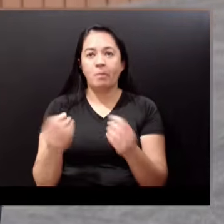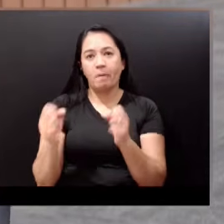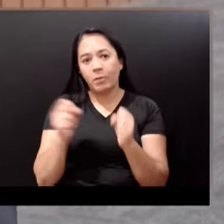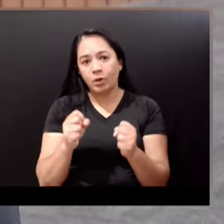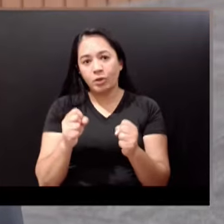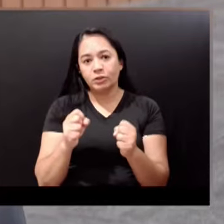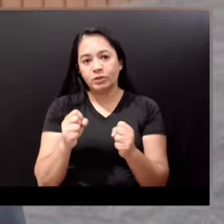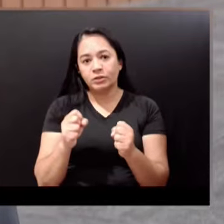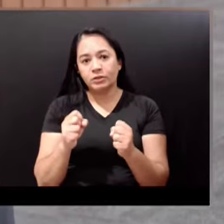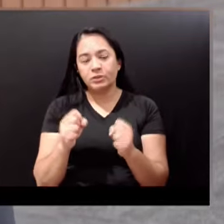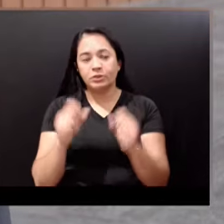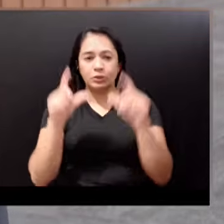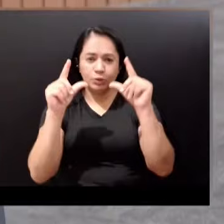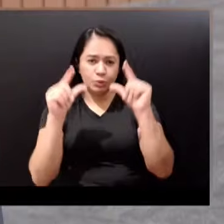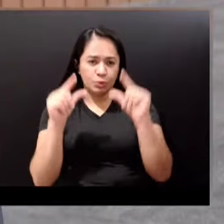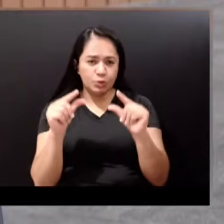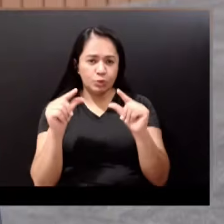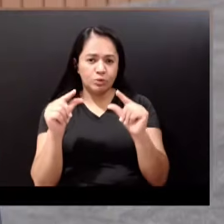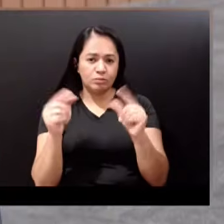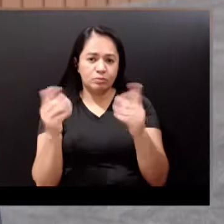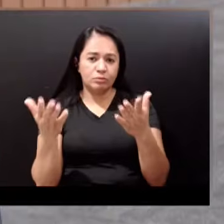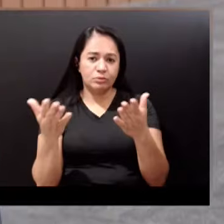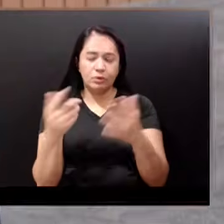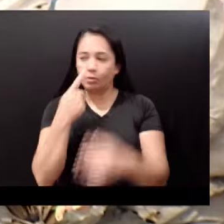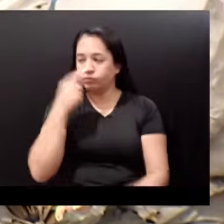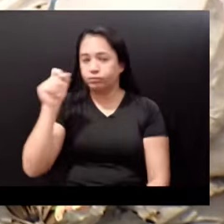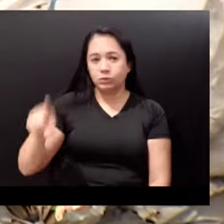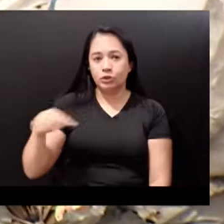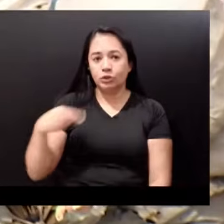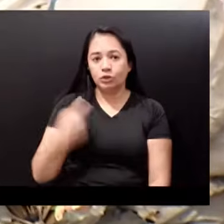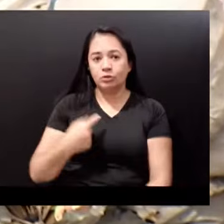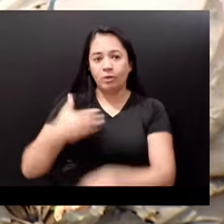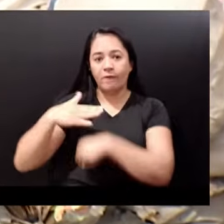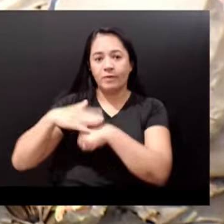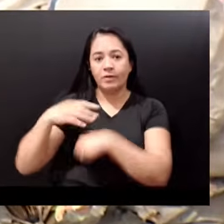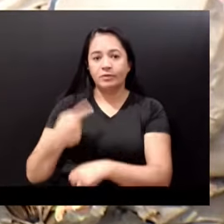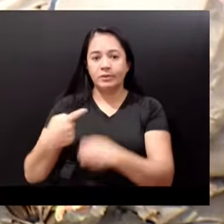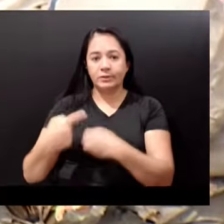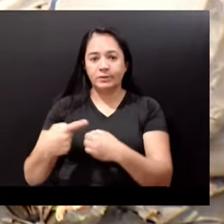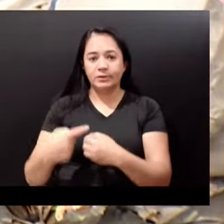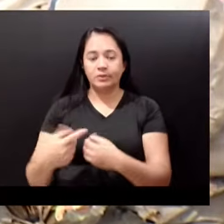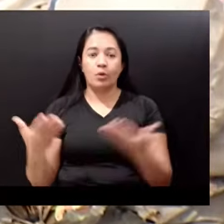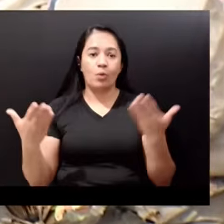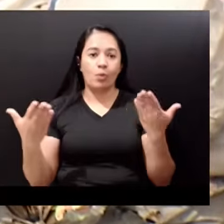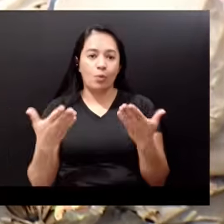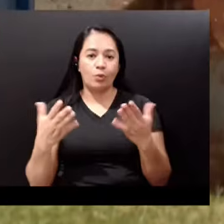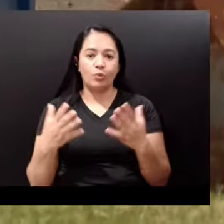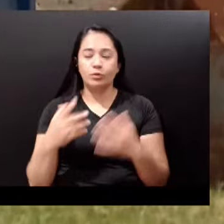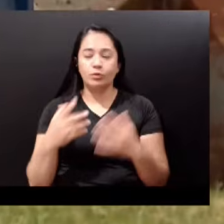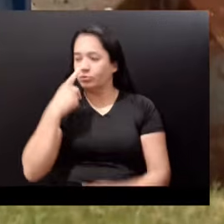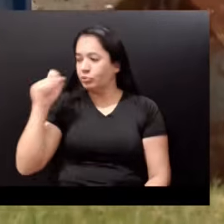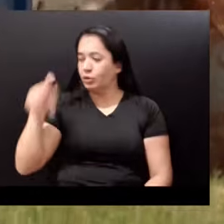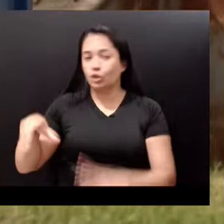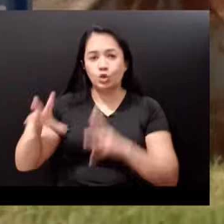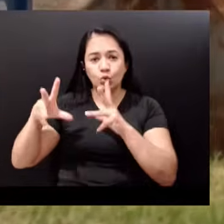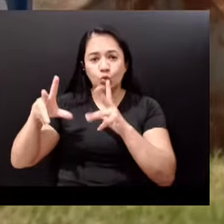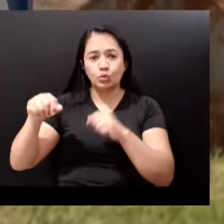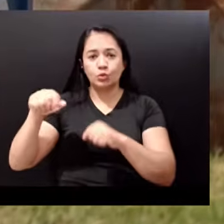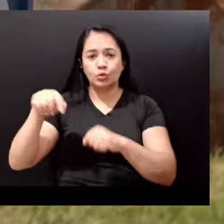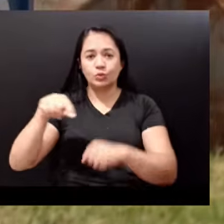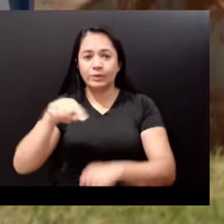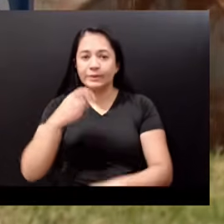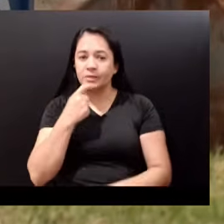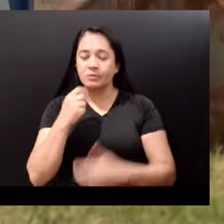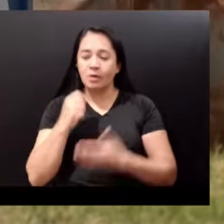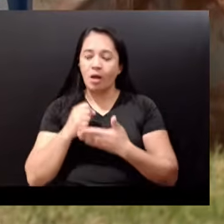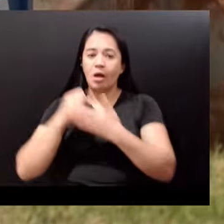reduzir o lixo que a gente produz na nossa cidade. Hoje, todo o lixo produzido em Campinas é enviado para o aterro